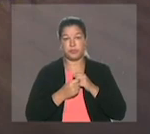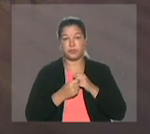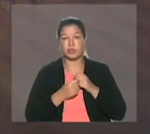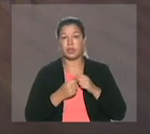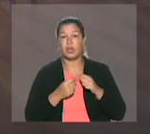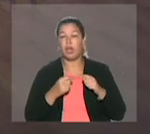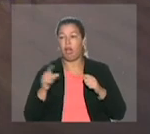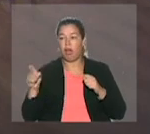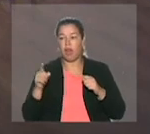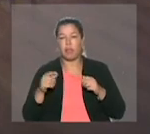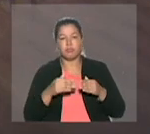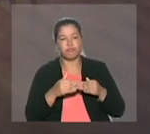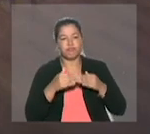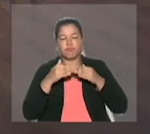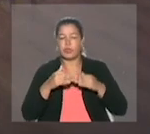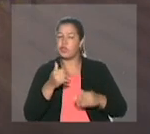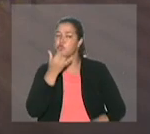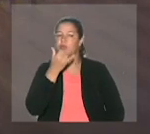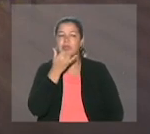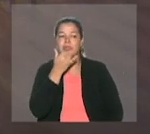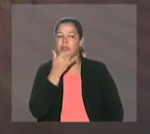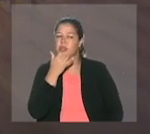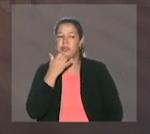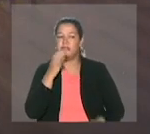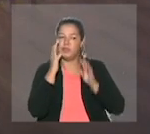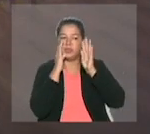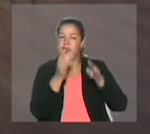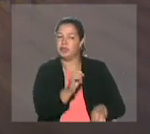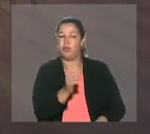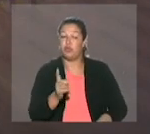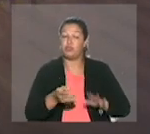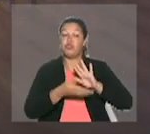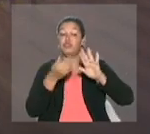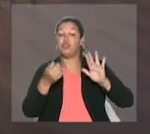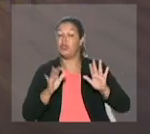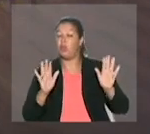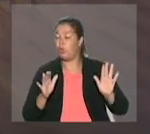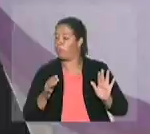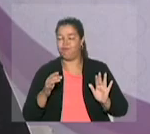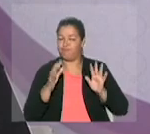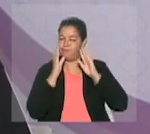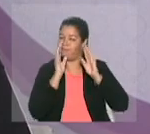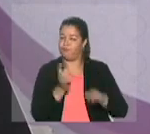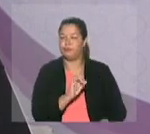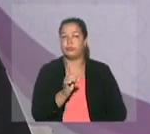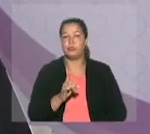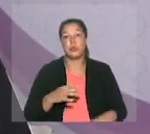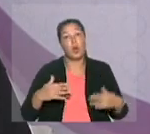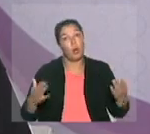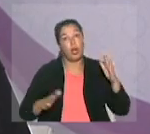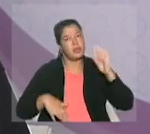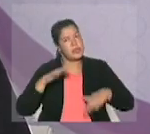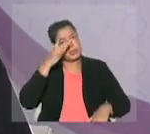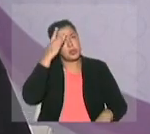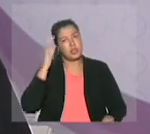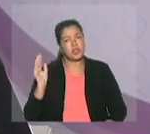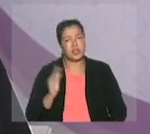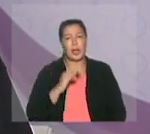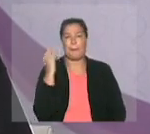Então, que só manda que retire, se recusa a atender o paciente. E às vezes a pessoa chega passando